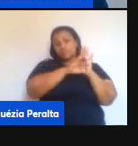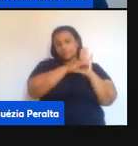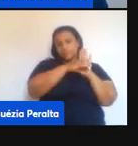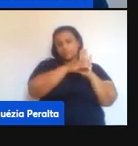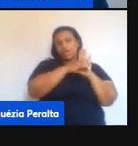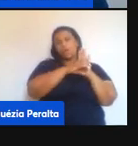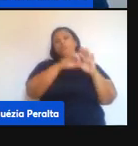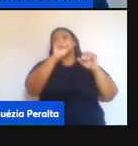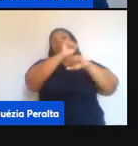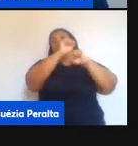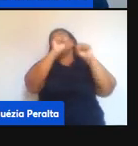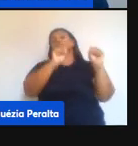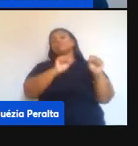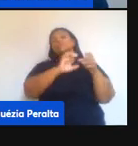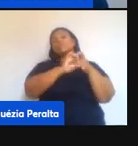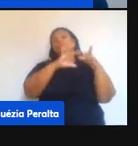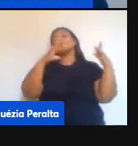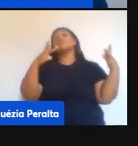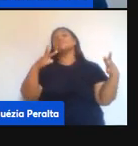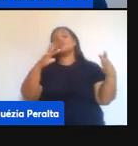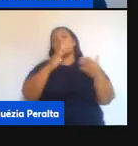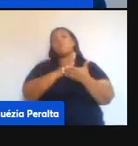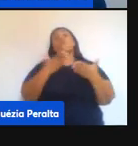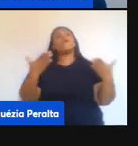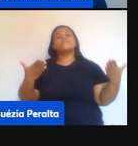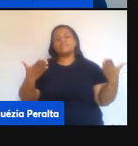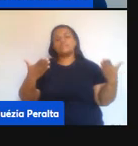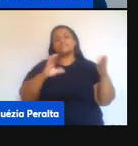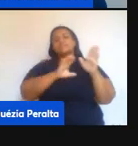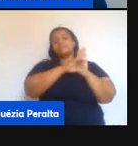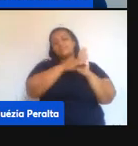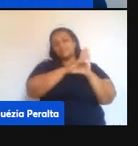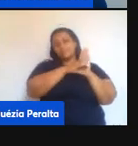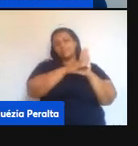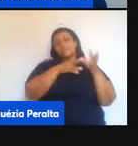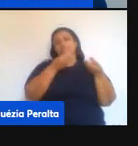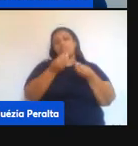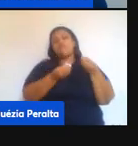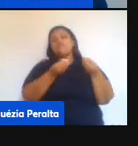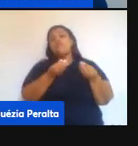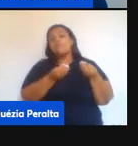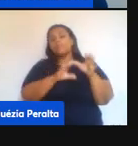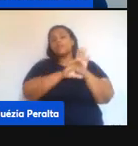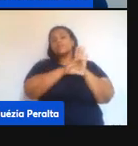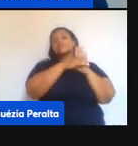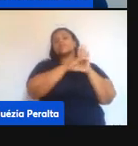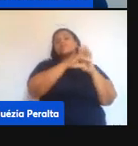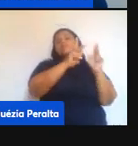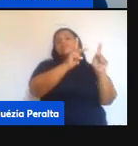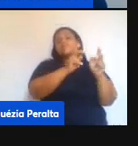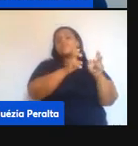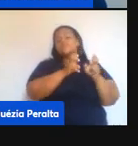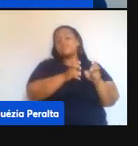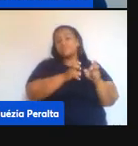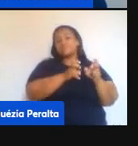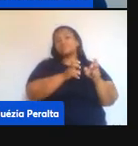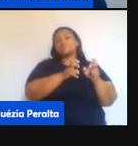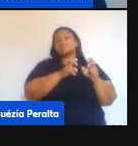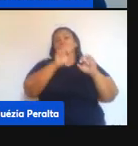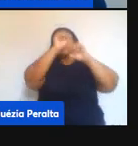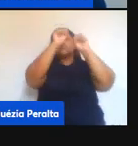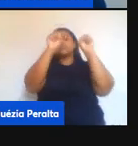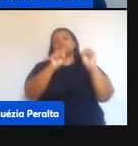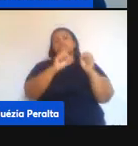em jogo? Ou quais as concepções? Né? Como que essa perspectiva de democracia se